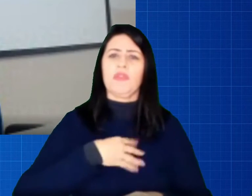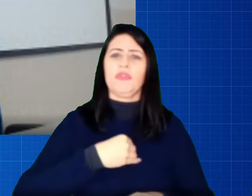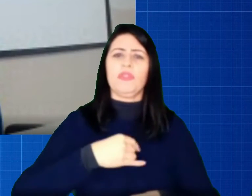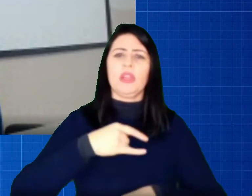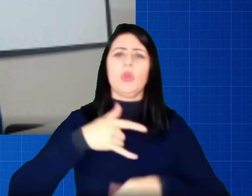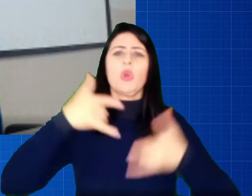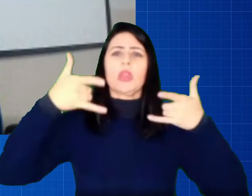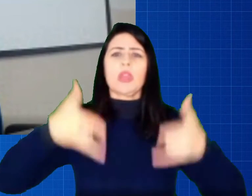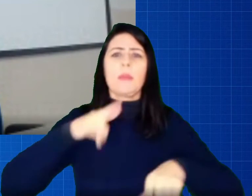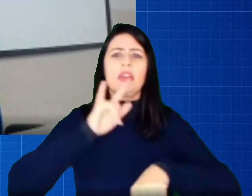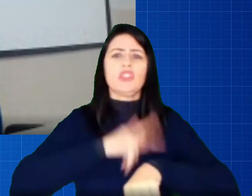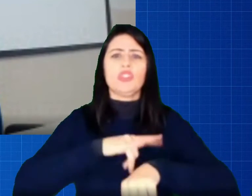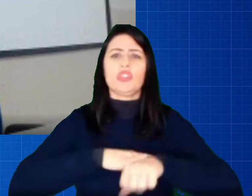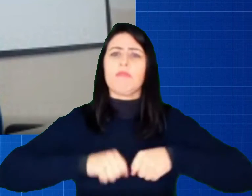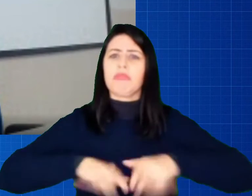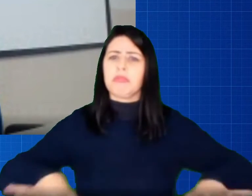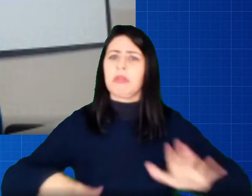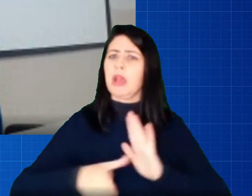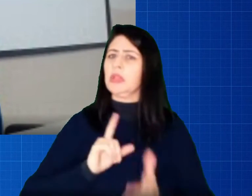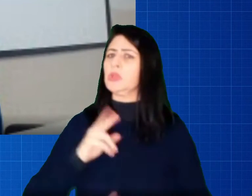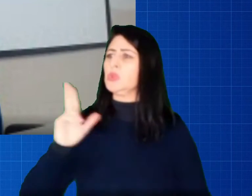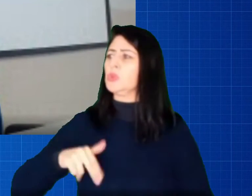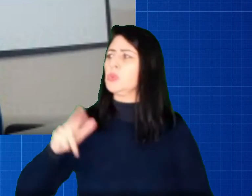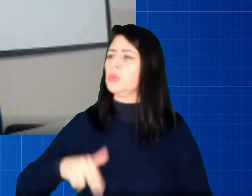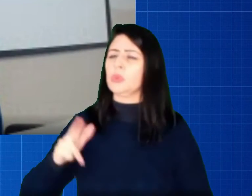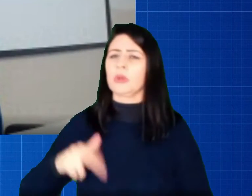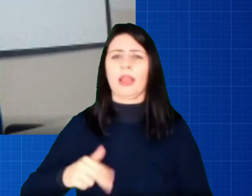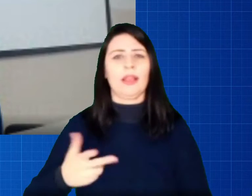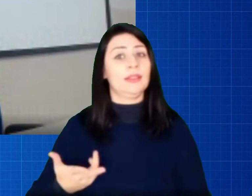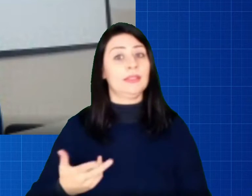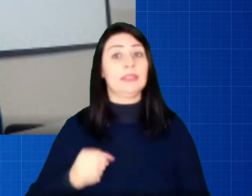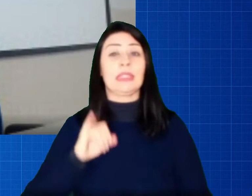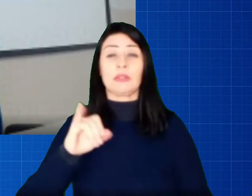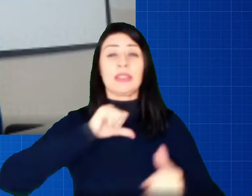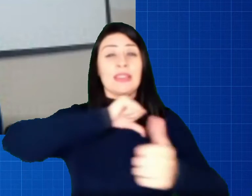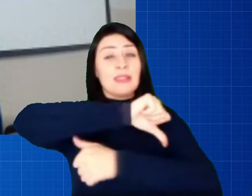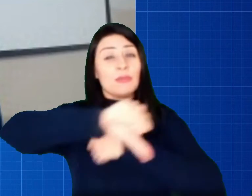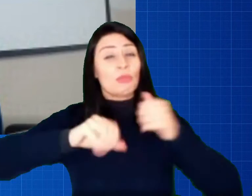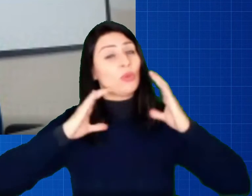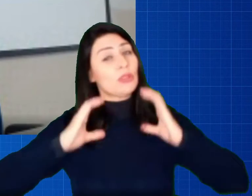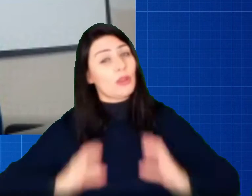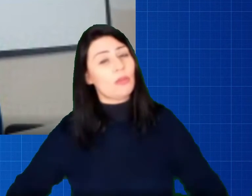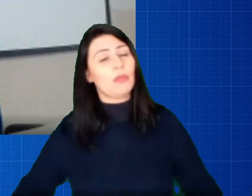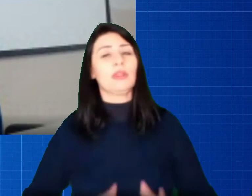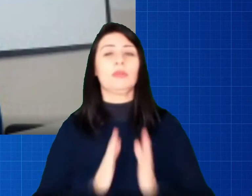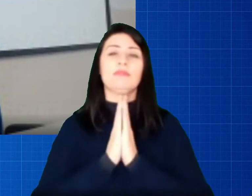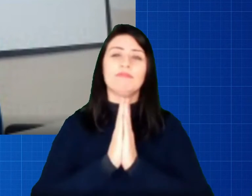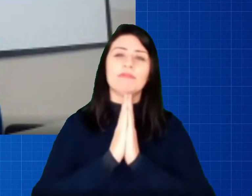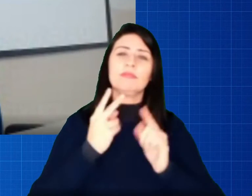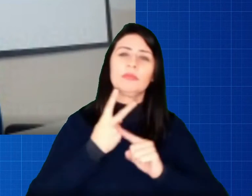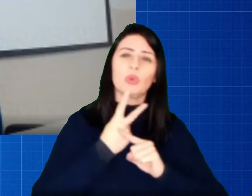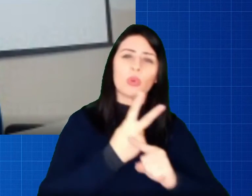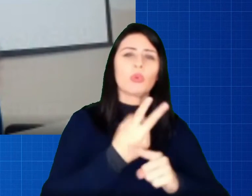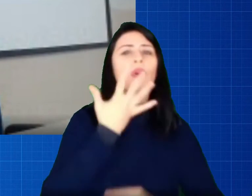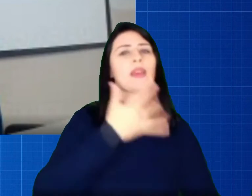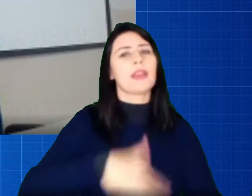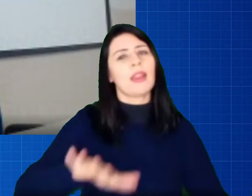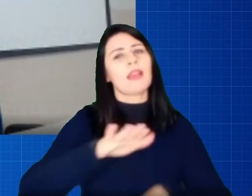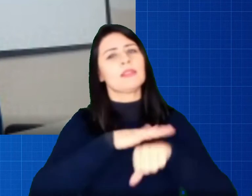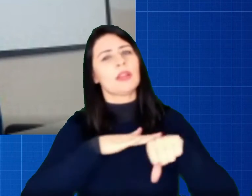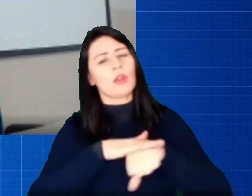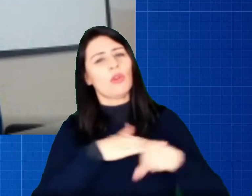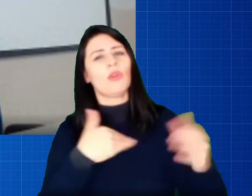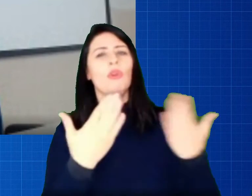querendo comer? Por que que o meu filho está fazendo xixi na cama e nunca fez? Por quê, né? Então, apareceu qualquer